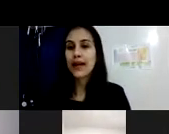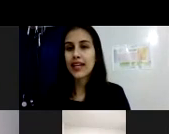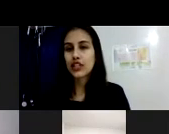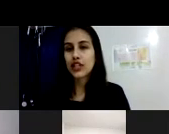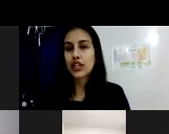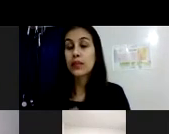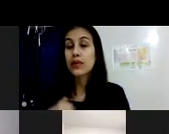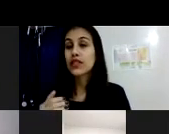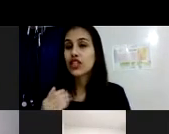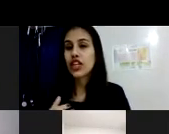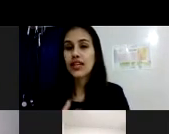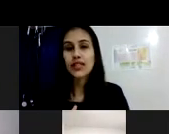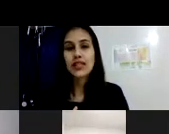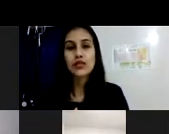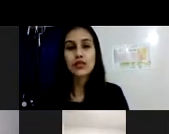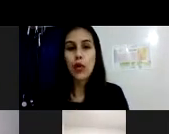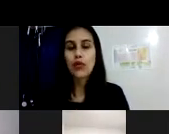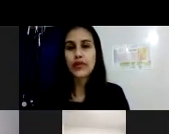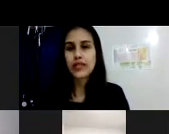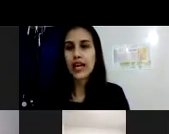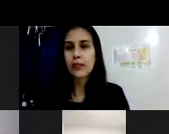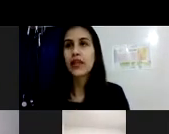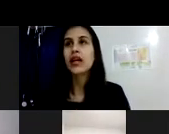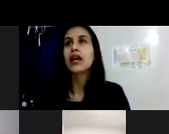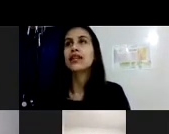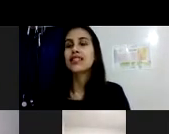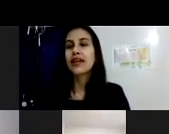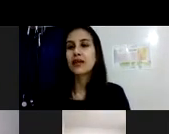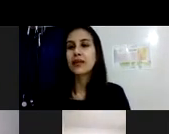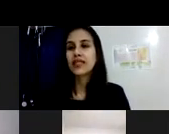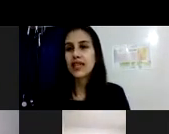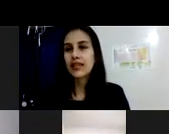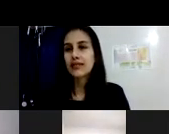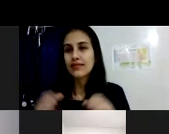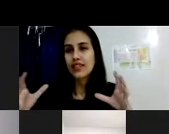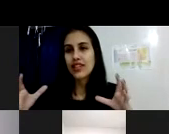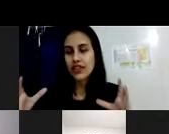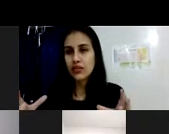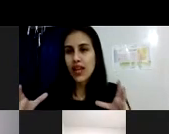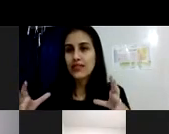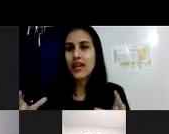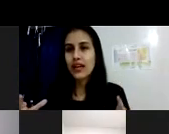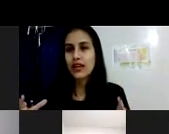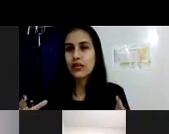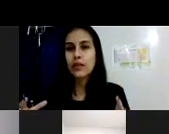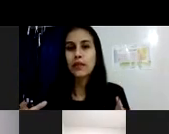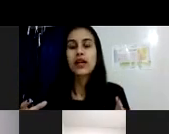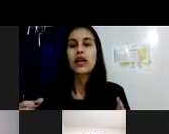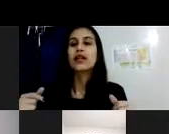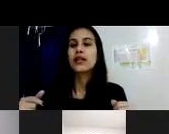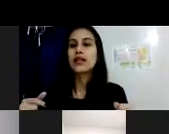na parede e proteger as quinas dos móveis, tá? Sabe aquela mesinha que fica do lado da